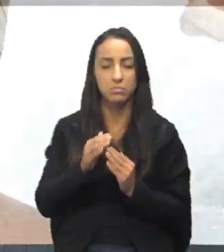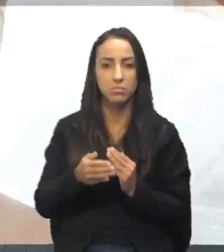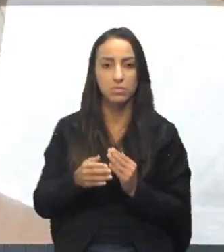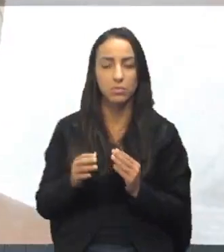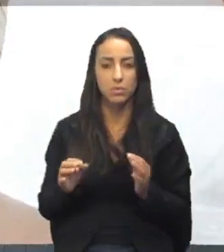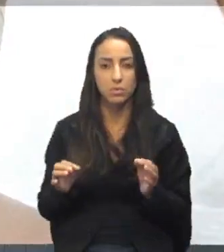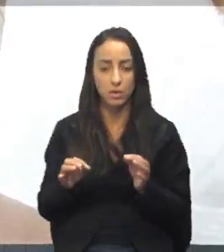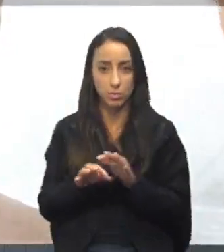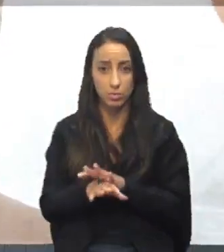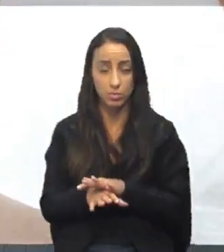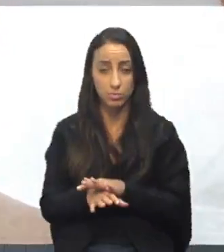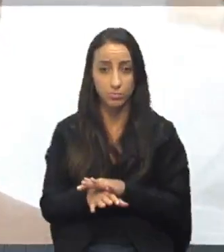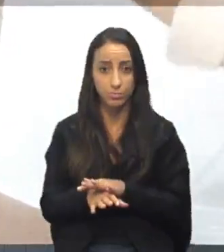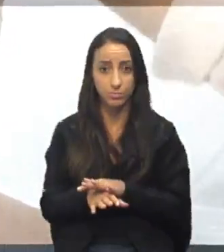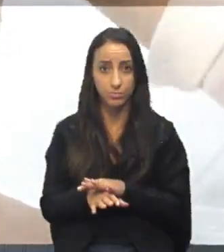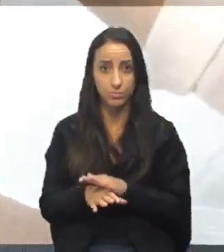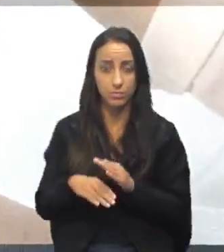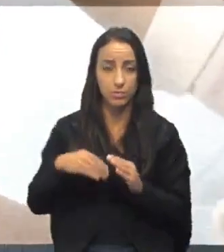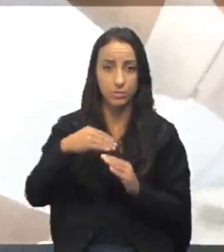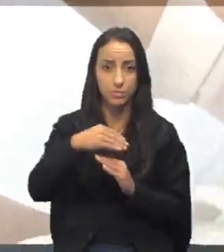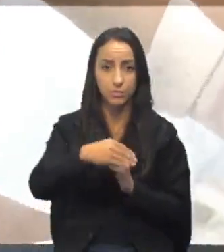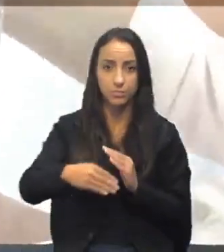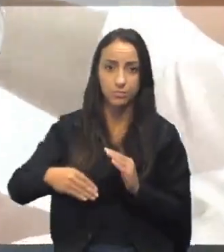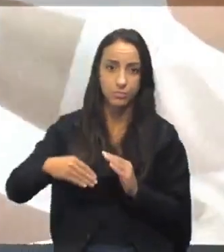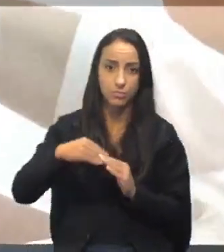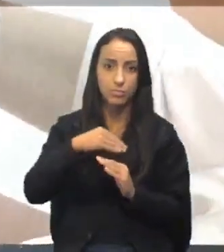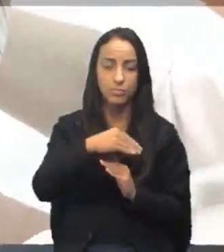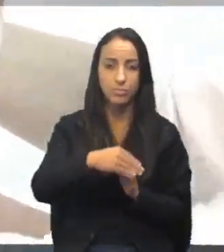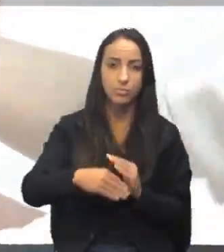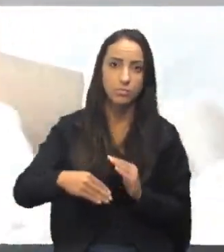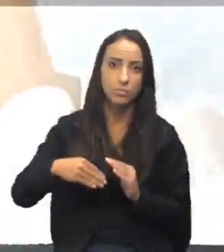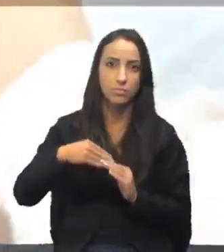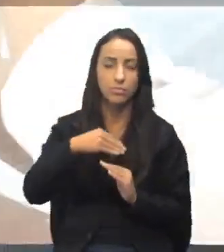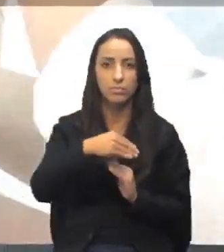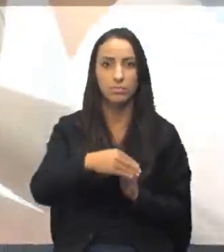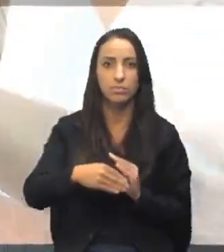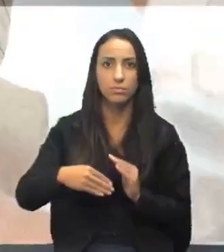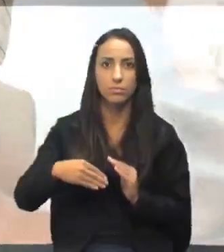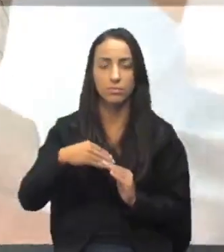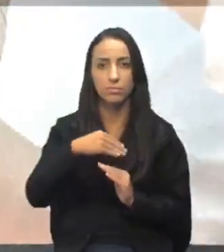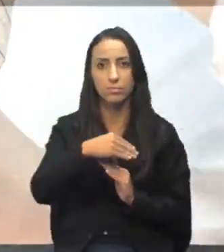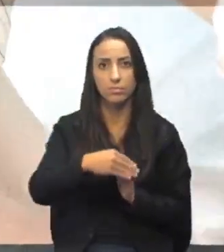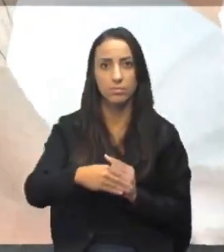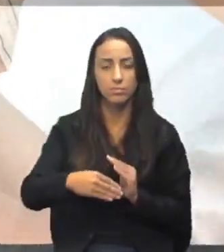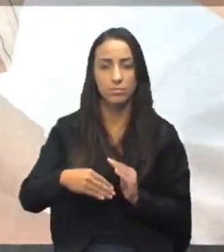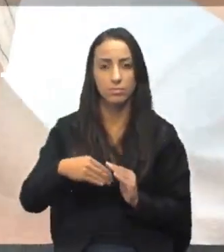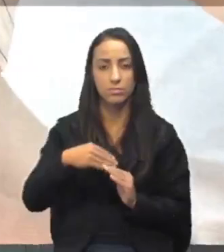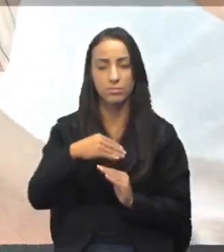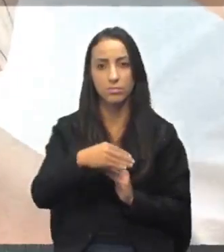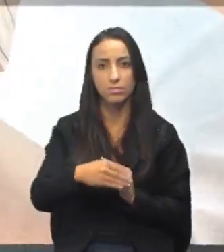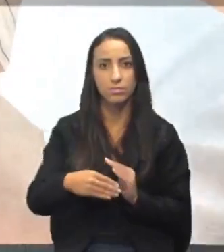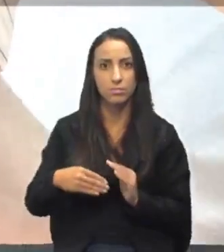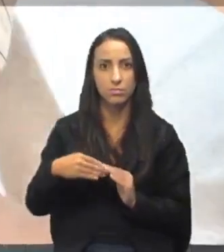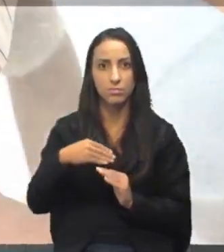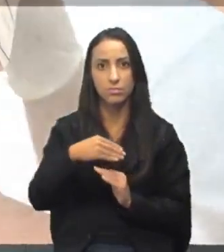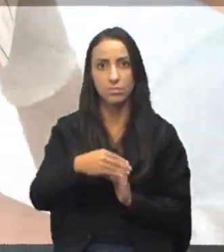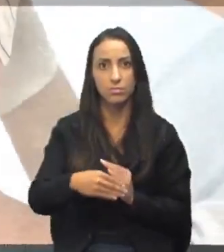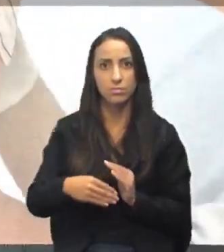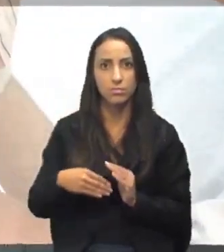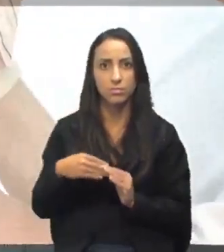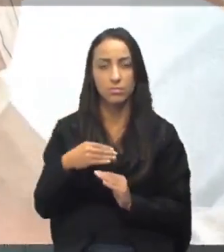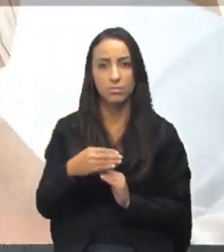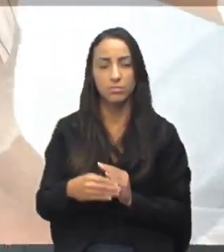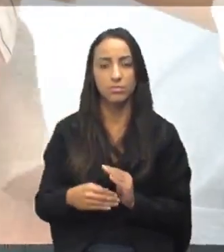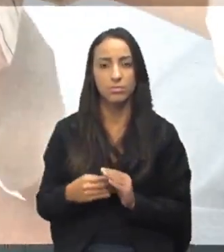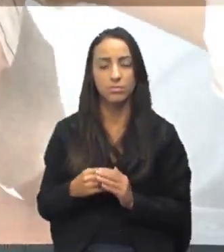desigual, nós vamos finalizar com a realização da bandagem em movimentos circulares,